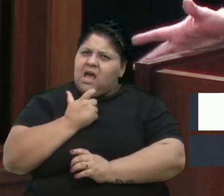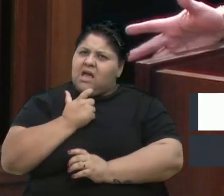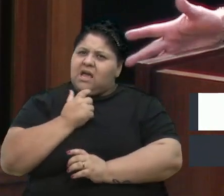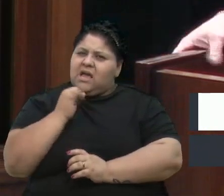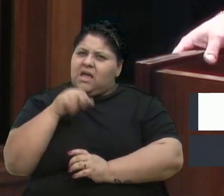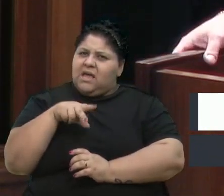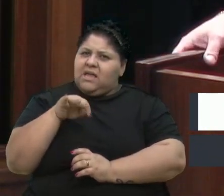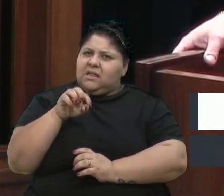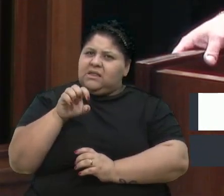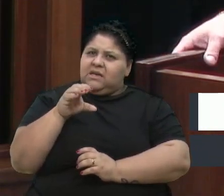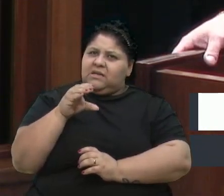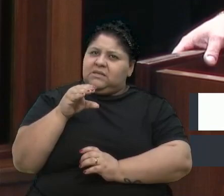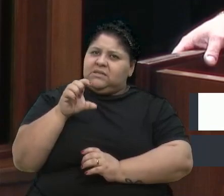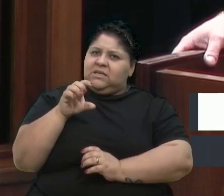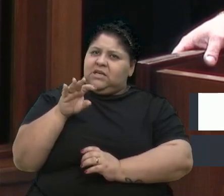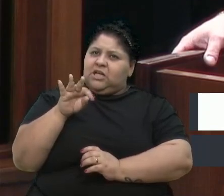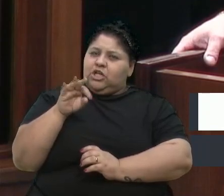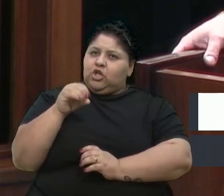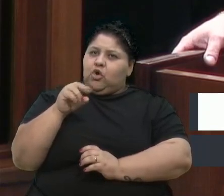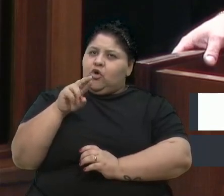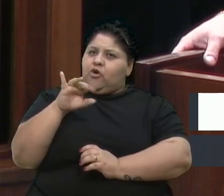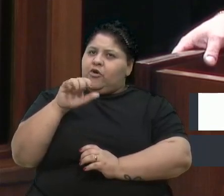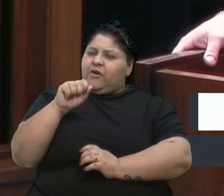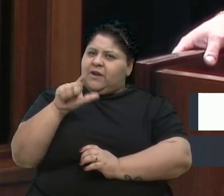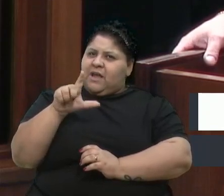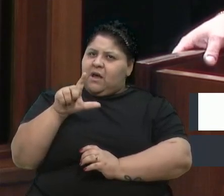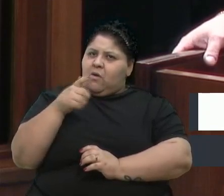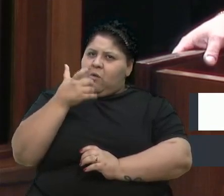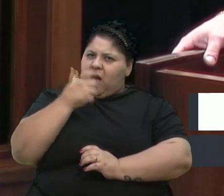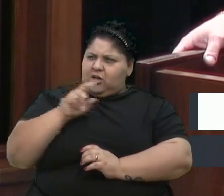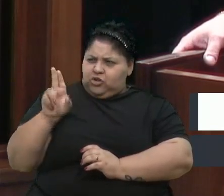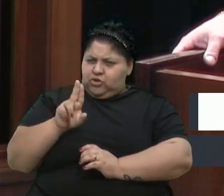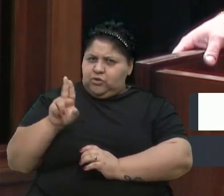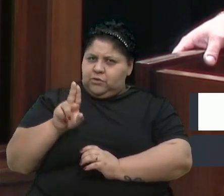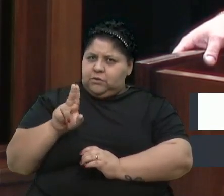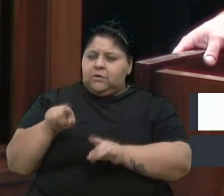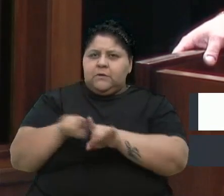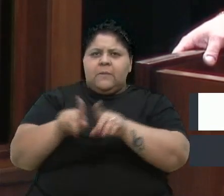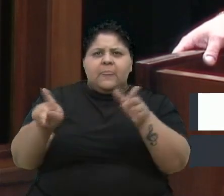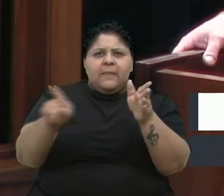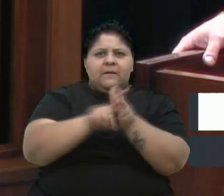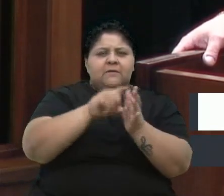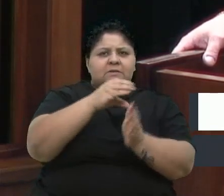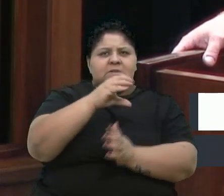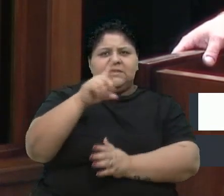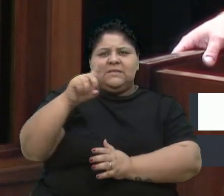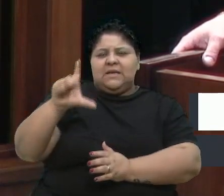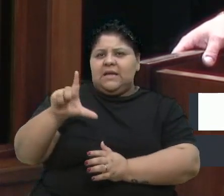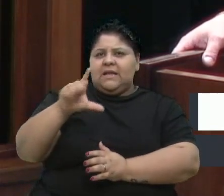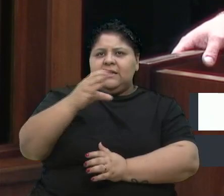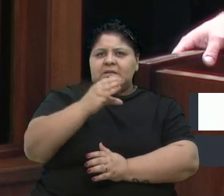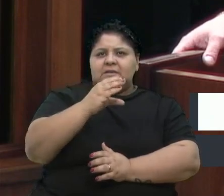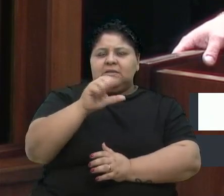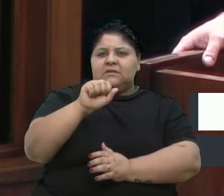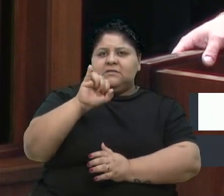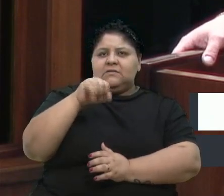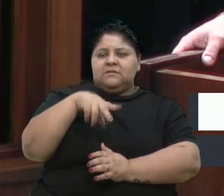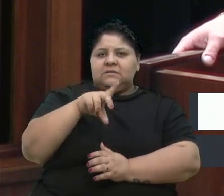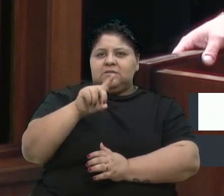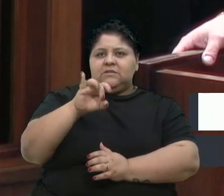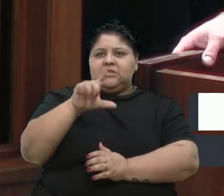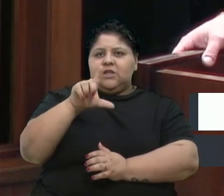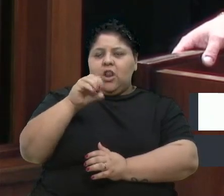eles denominam. Até convidamos o próprio CDL, Cindy Lojas, entrei em contato com a Rita, então ela